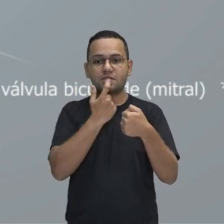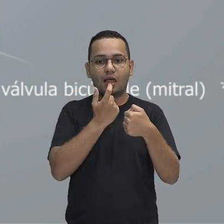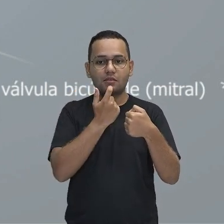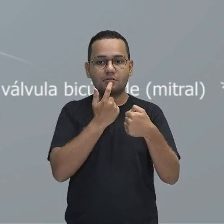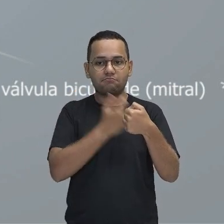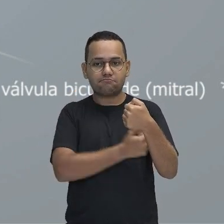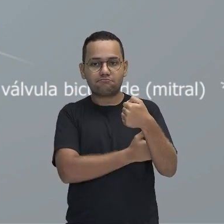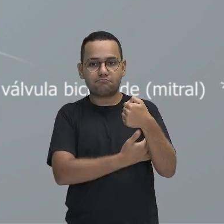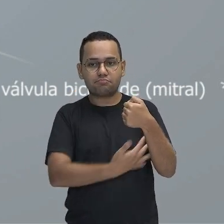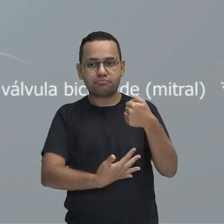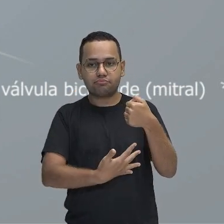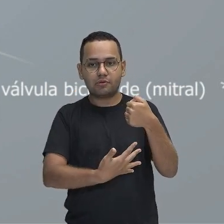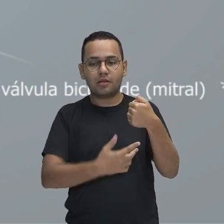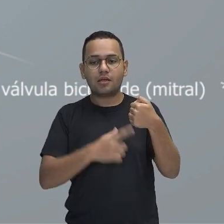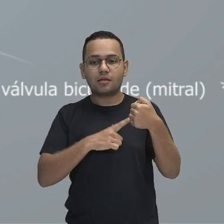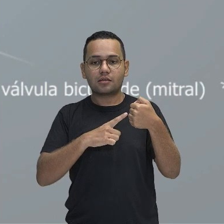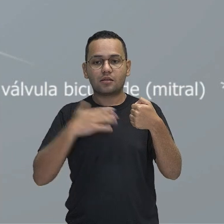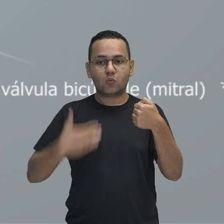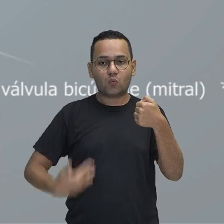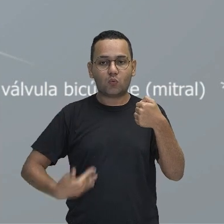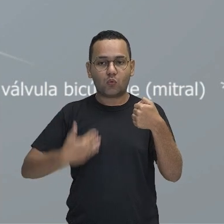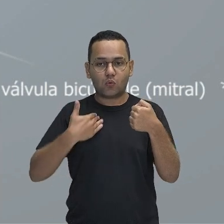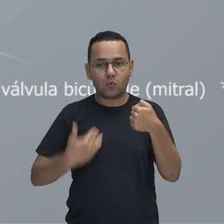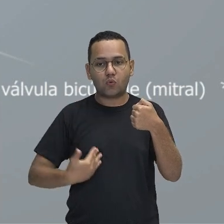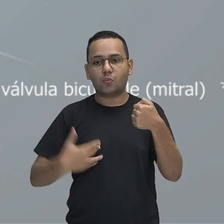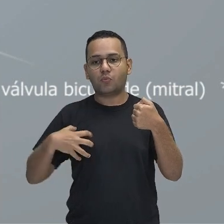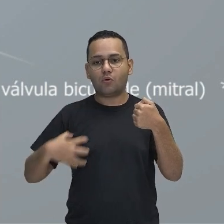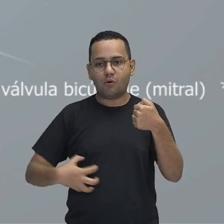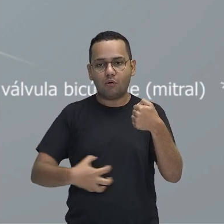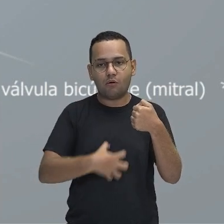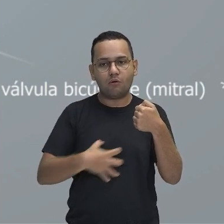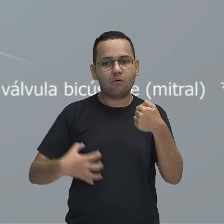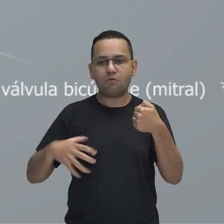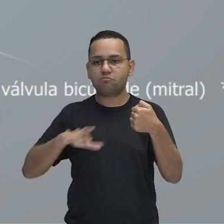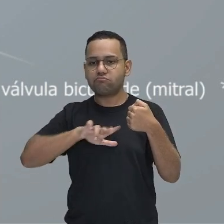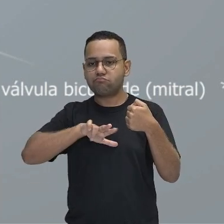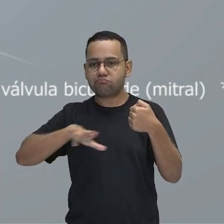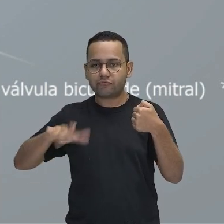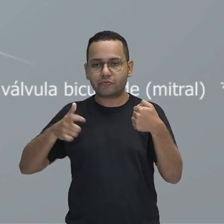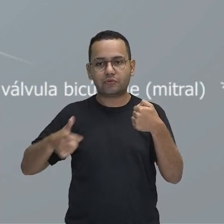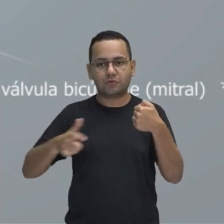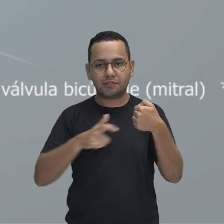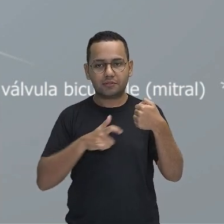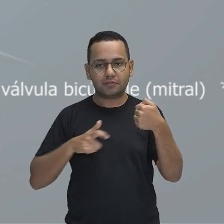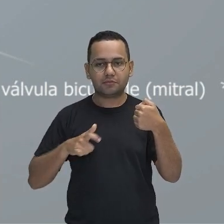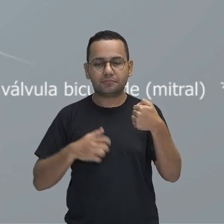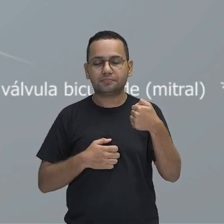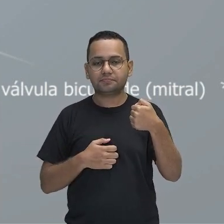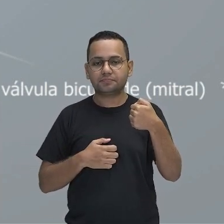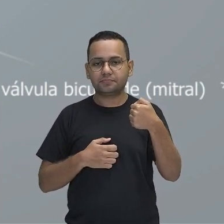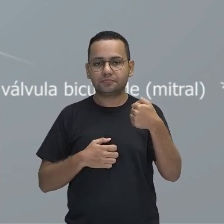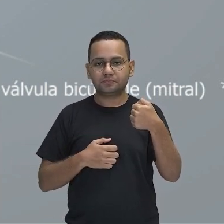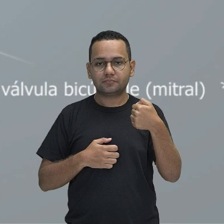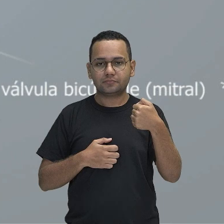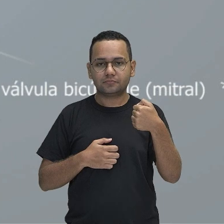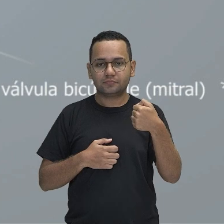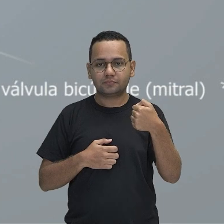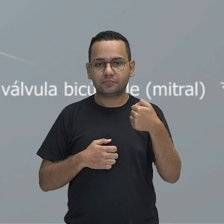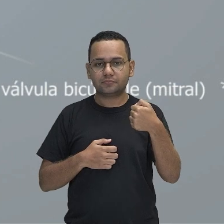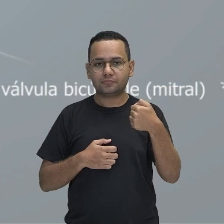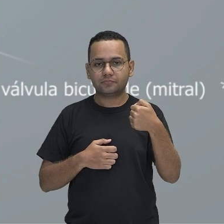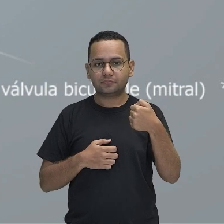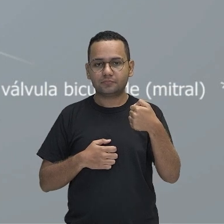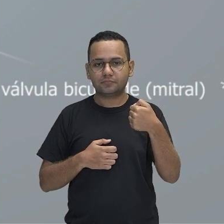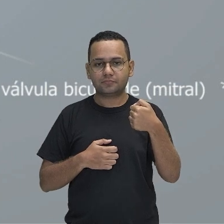vindo do nosso corpo, né, dos nossos órgãos, dos nossos tecidos, e aqui nós